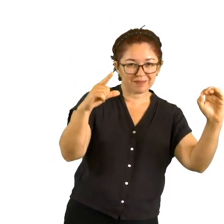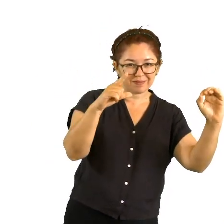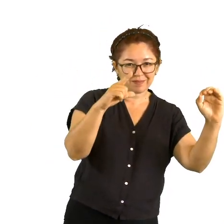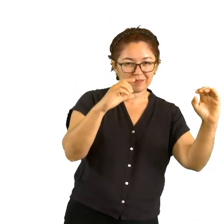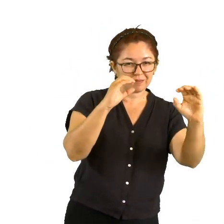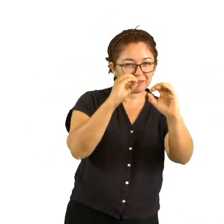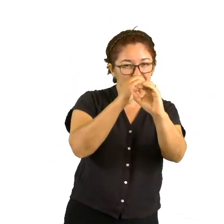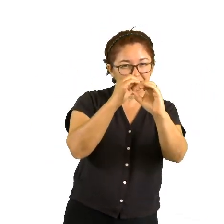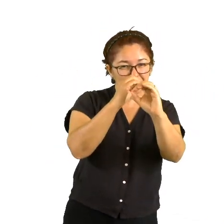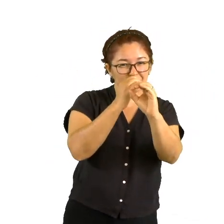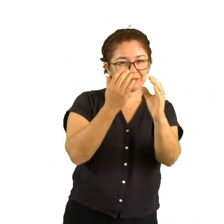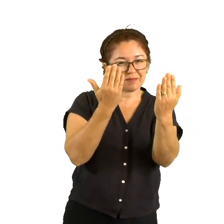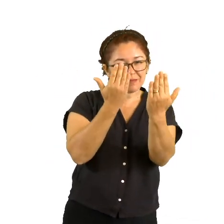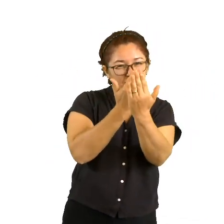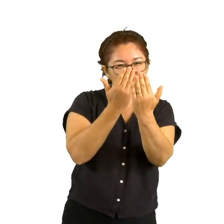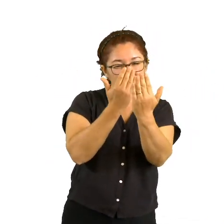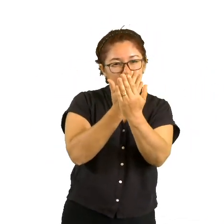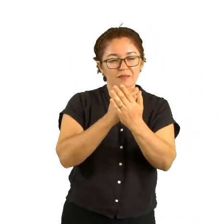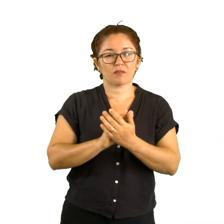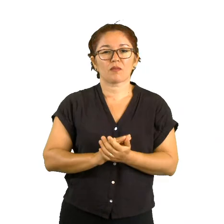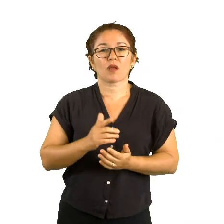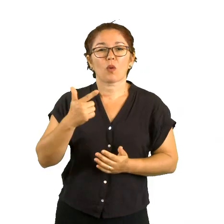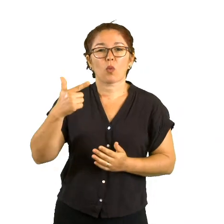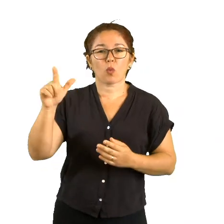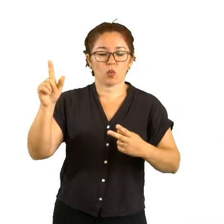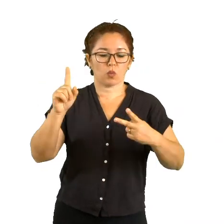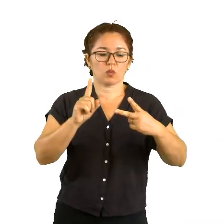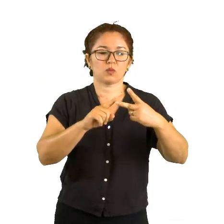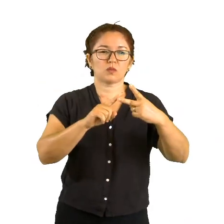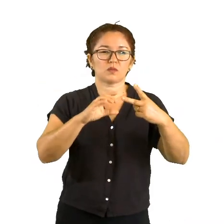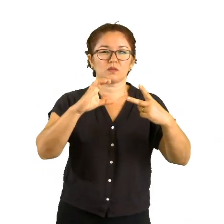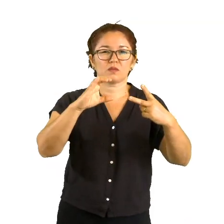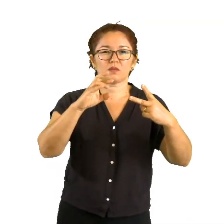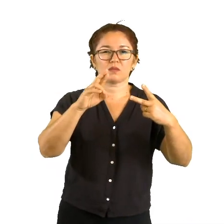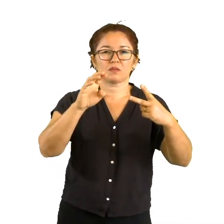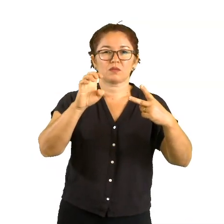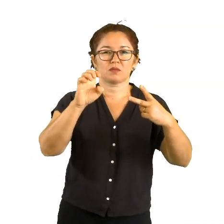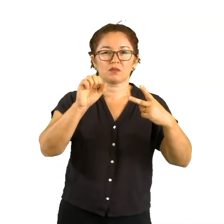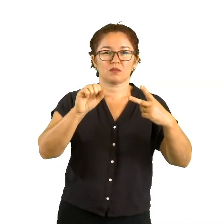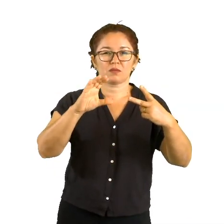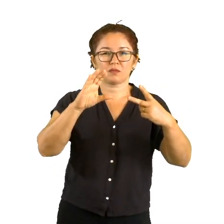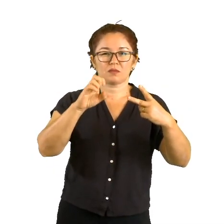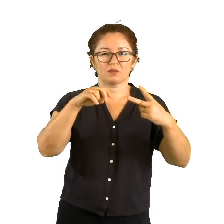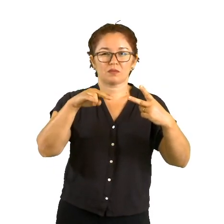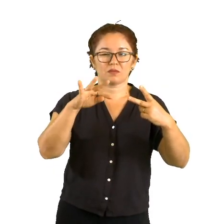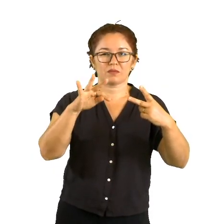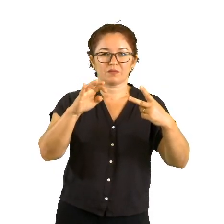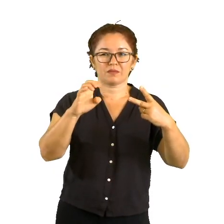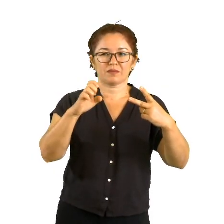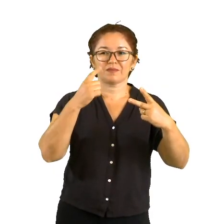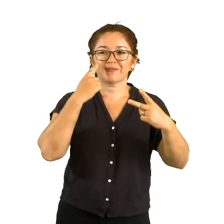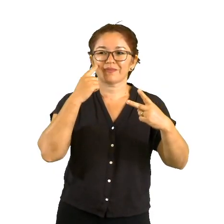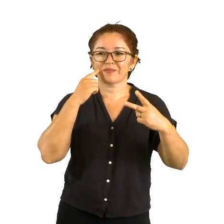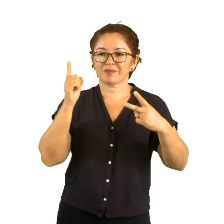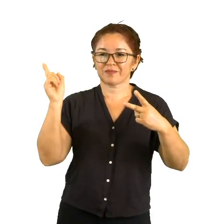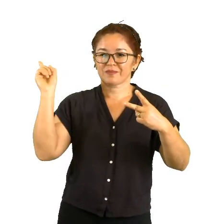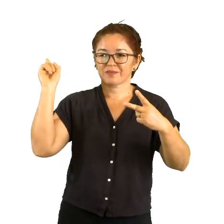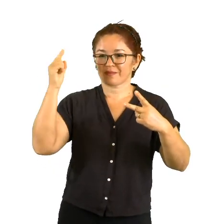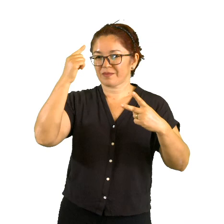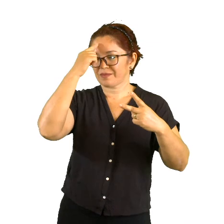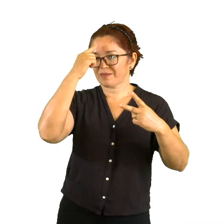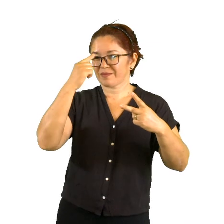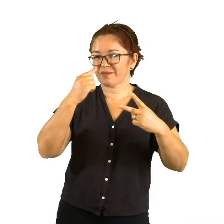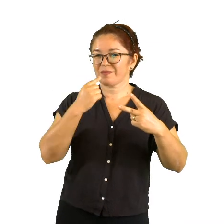fase da Lua crescente. É quando a Lua está na lateral da Terra, ou do lado da Terra em relação